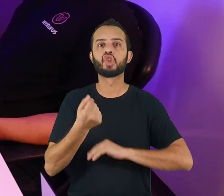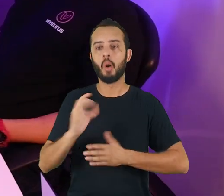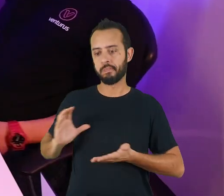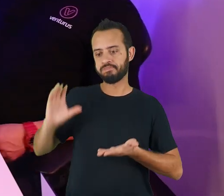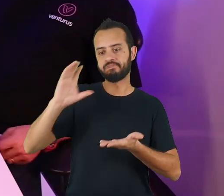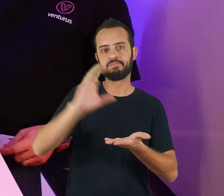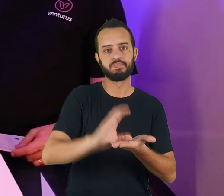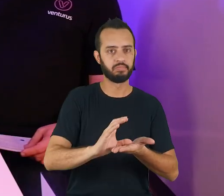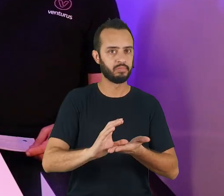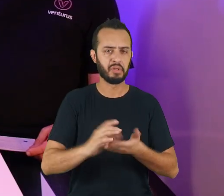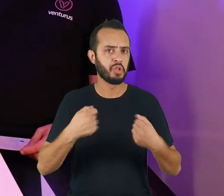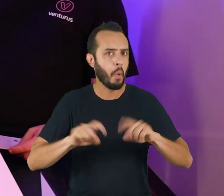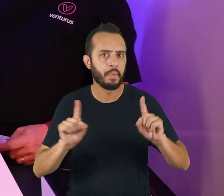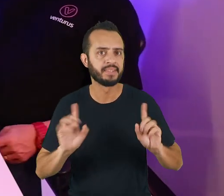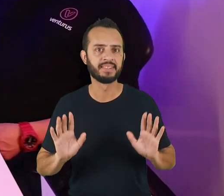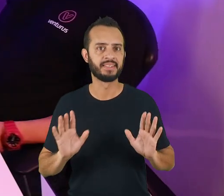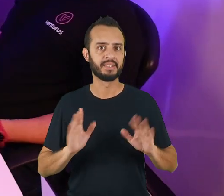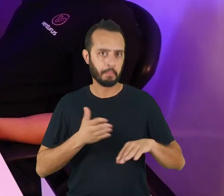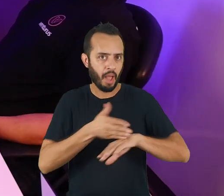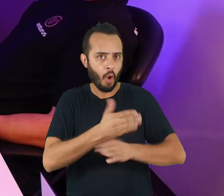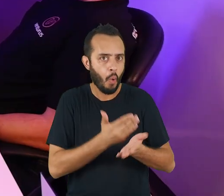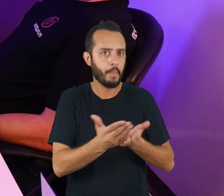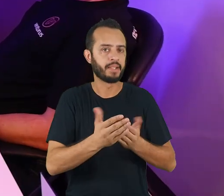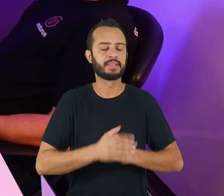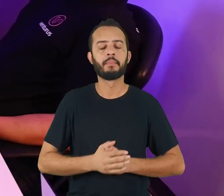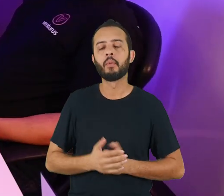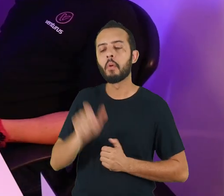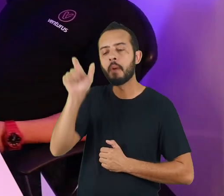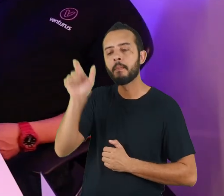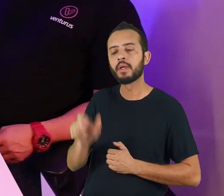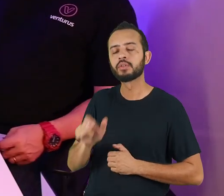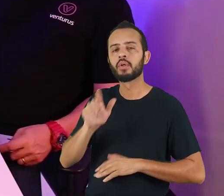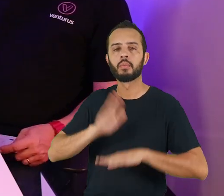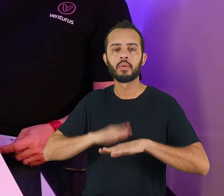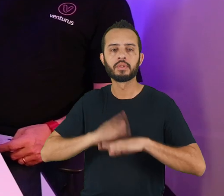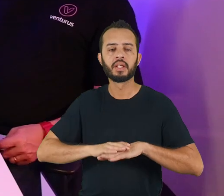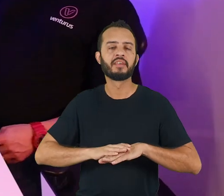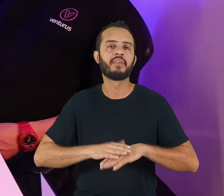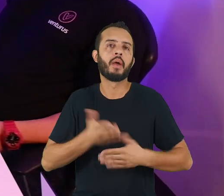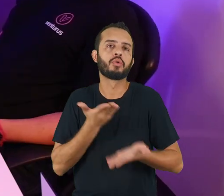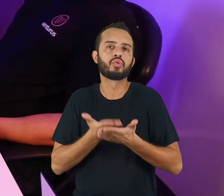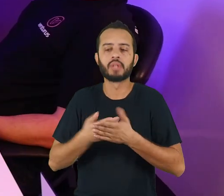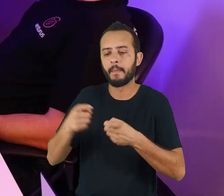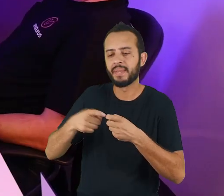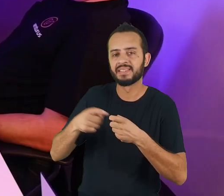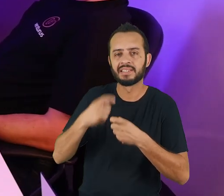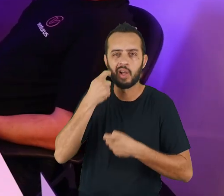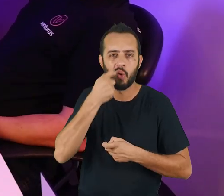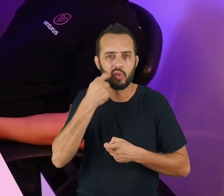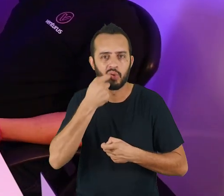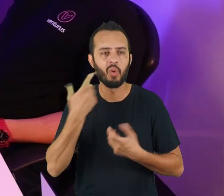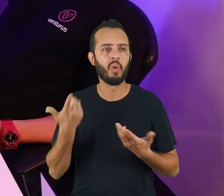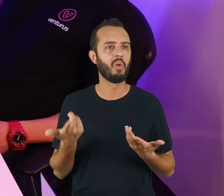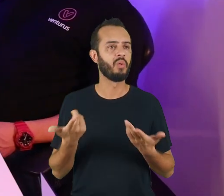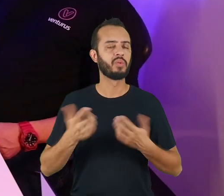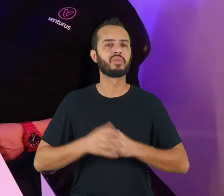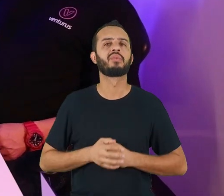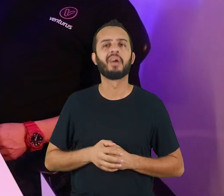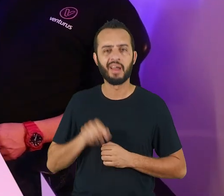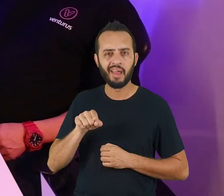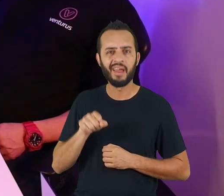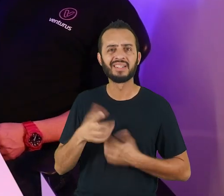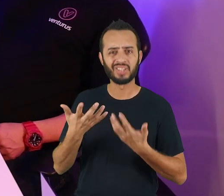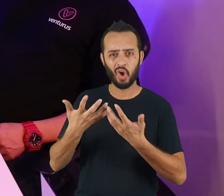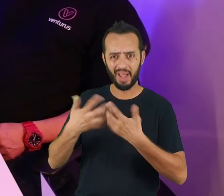para você entrar É verdade então por exemplo assim para uma pessoa que vai fazer né medicina Odonto eh né Só